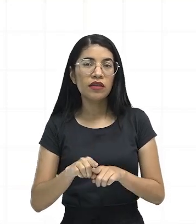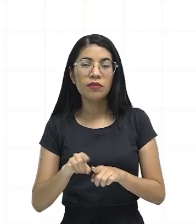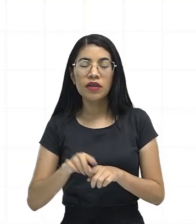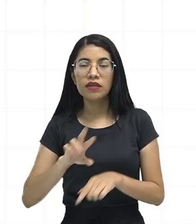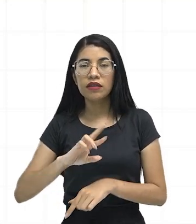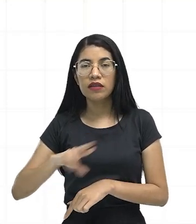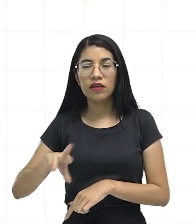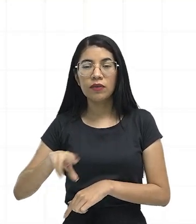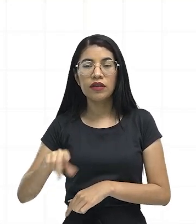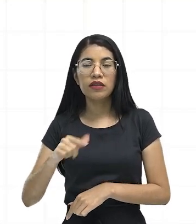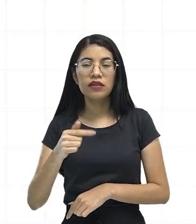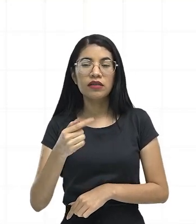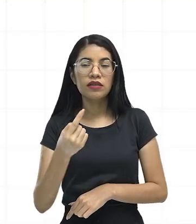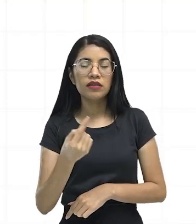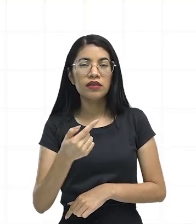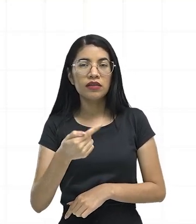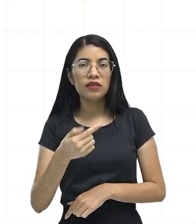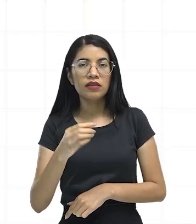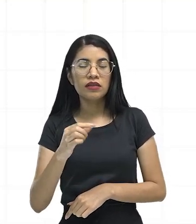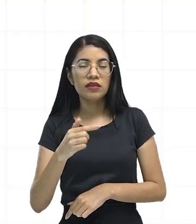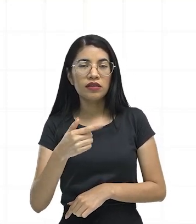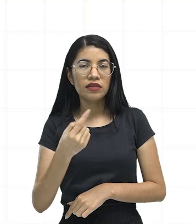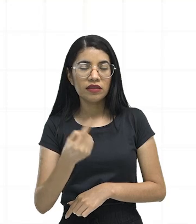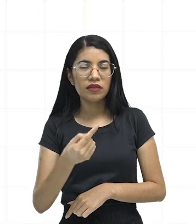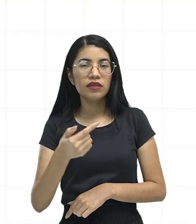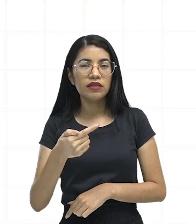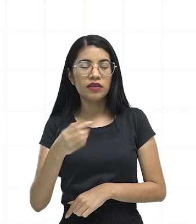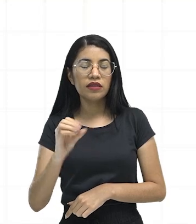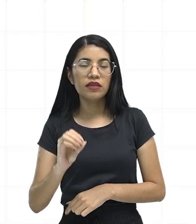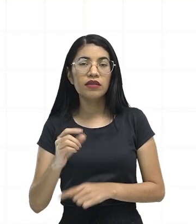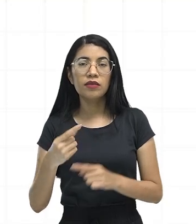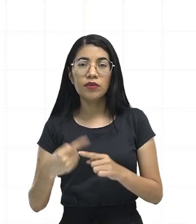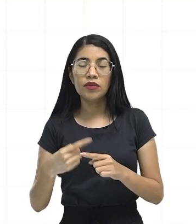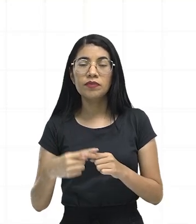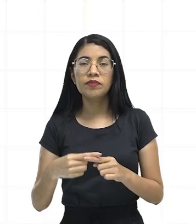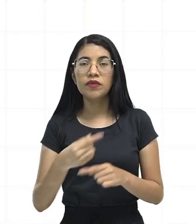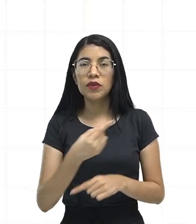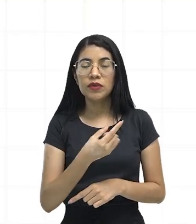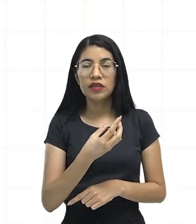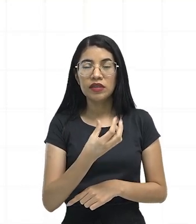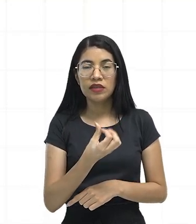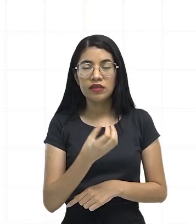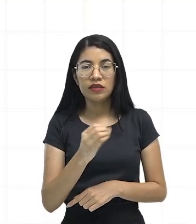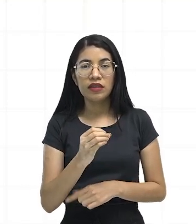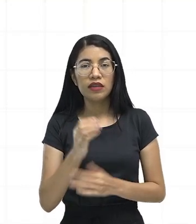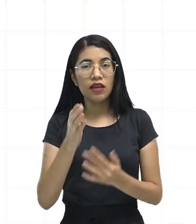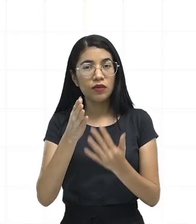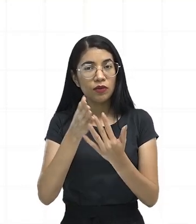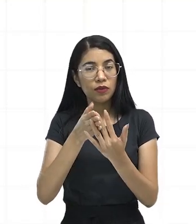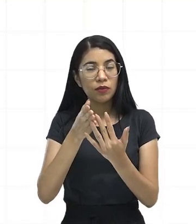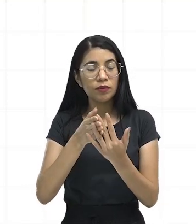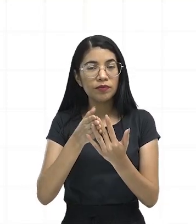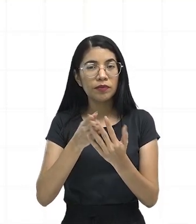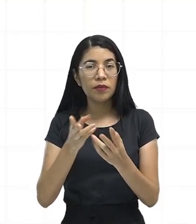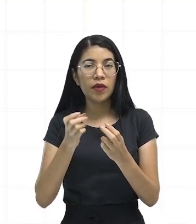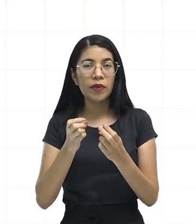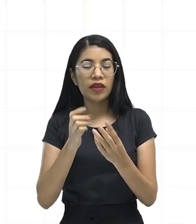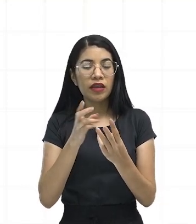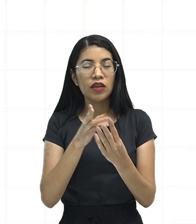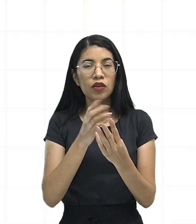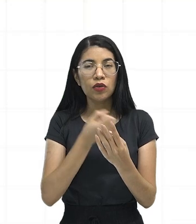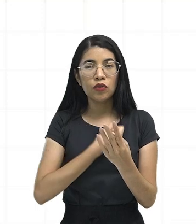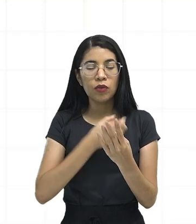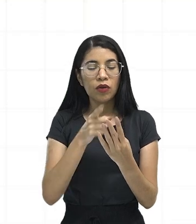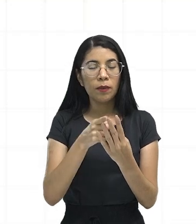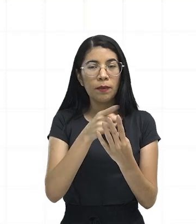o 160, porque o 160 está exatamente no centro dessa sequência. Vejam, sobraram 2 números para um